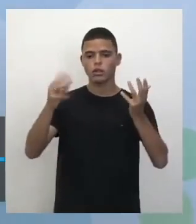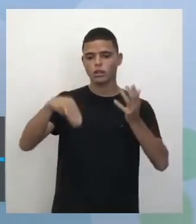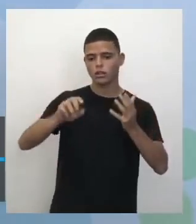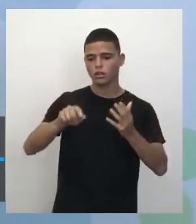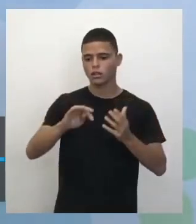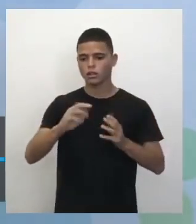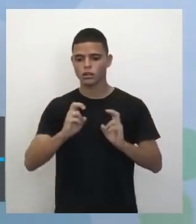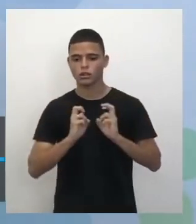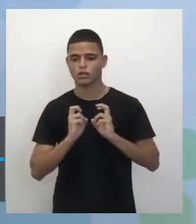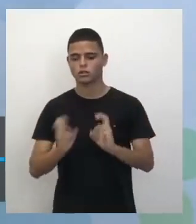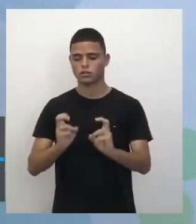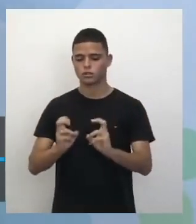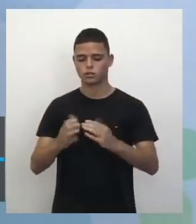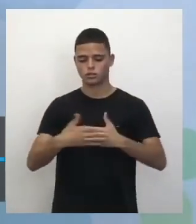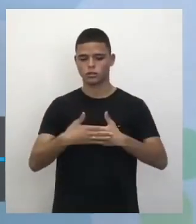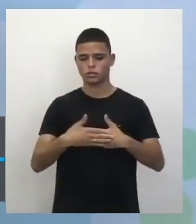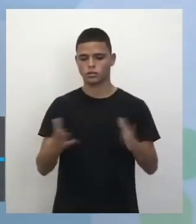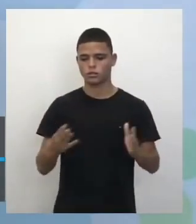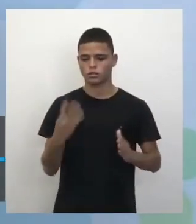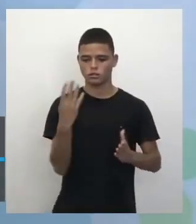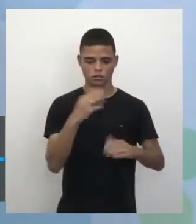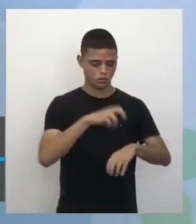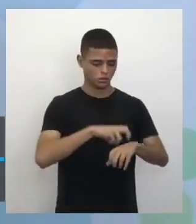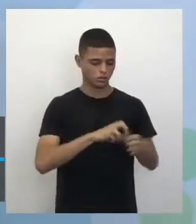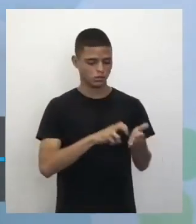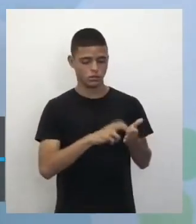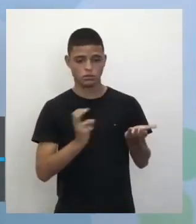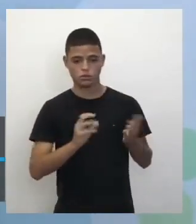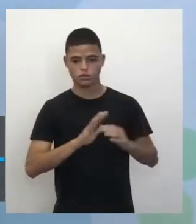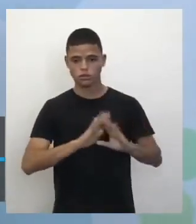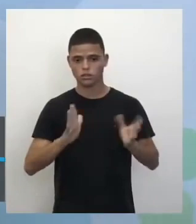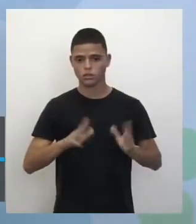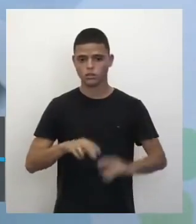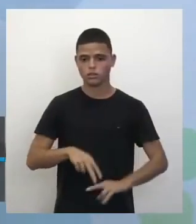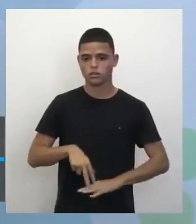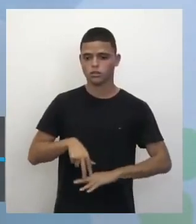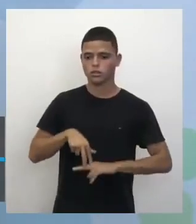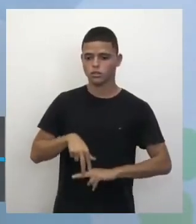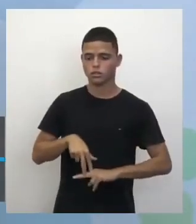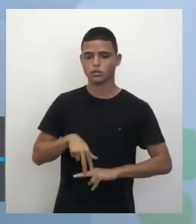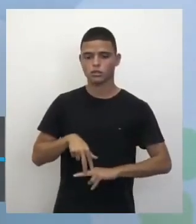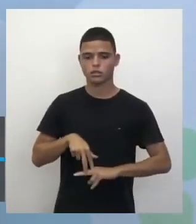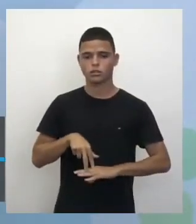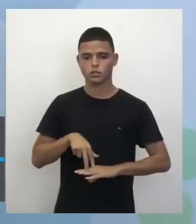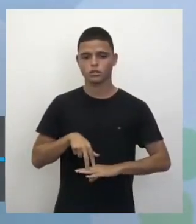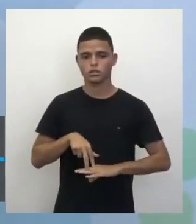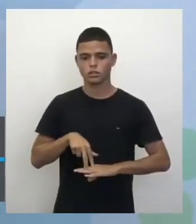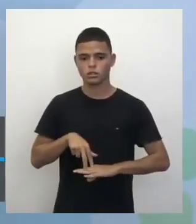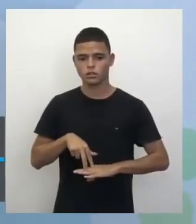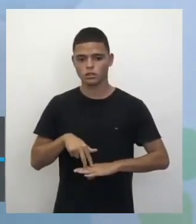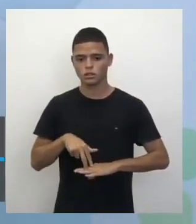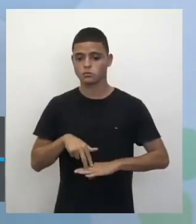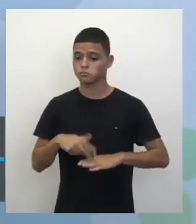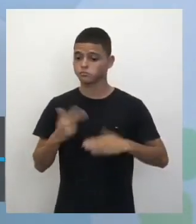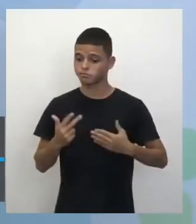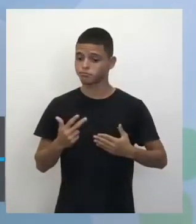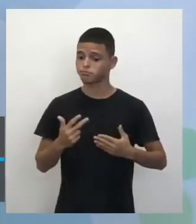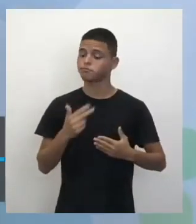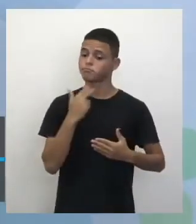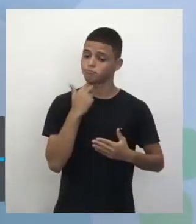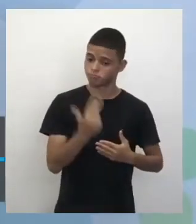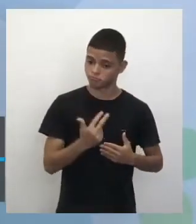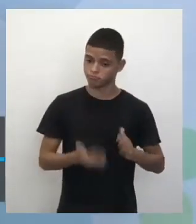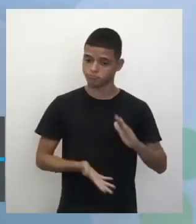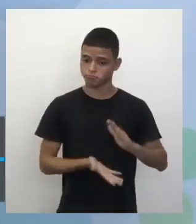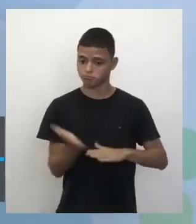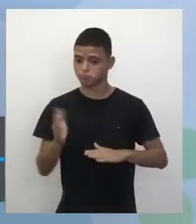sentar na frente do metrô, entendeu? Ficar aqui sentadinho, bonitinho, até esperar o metrô abrir, porque senão a gente vai embora. Como? Não vai embora. Né?